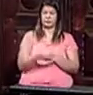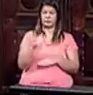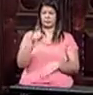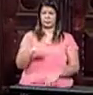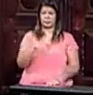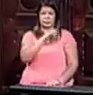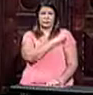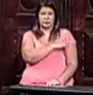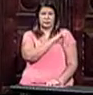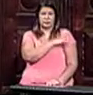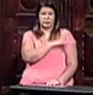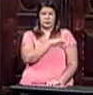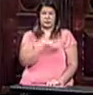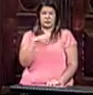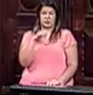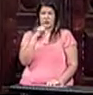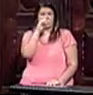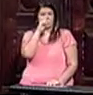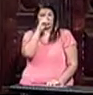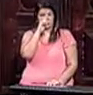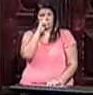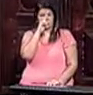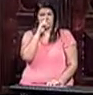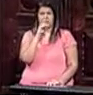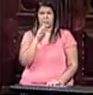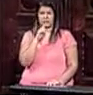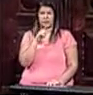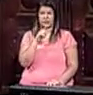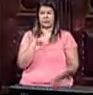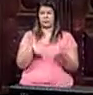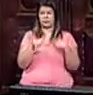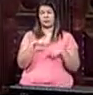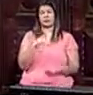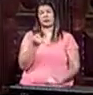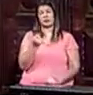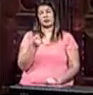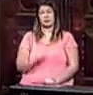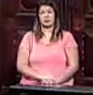um risco altíssimo, isso vai ser repassado para o preço.